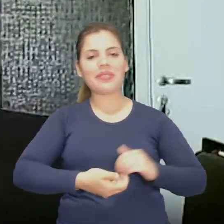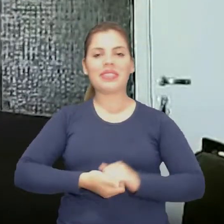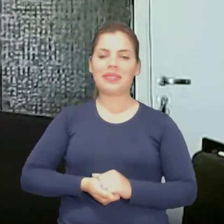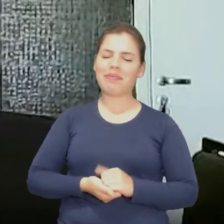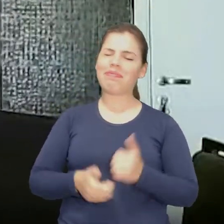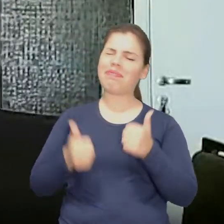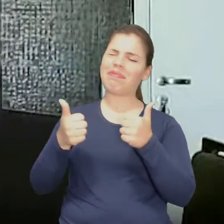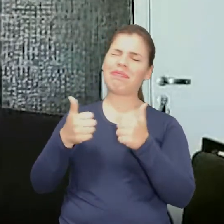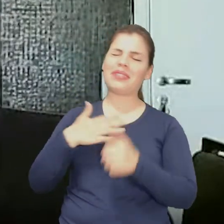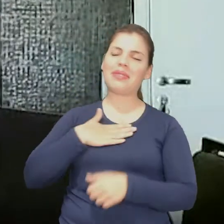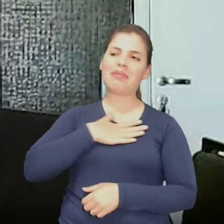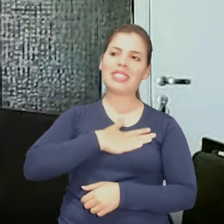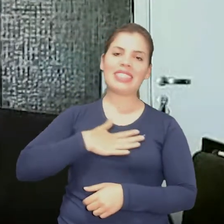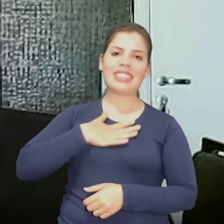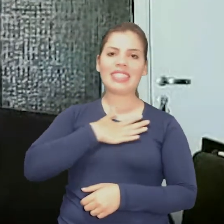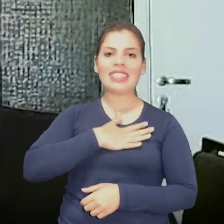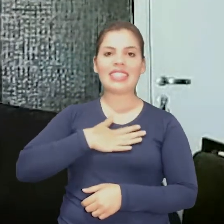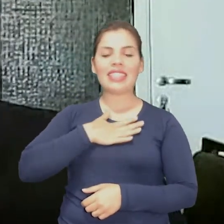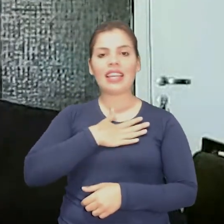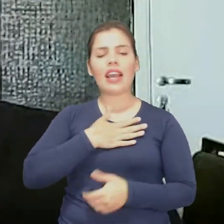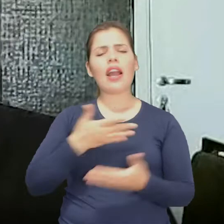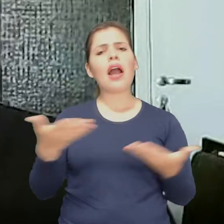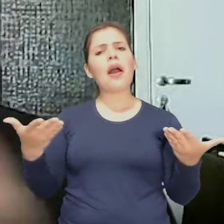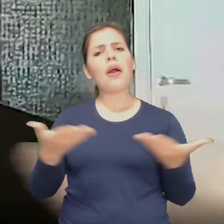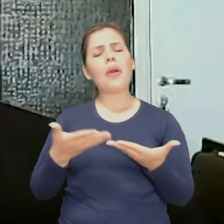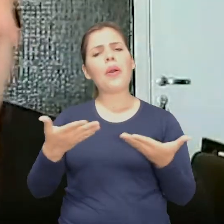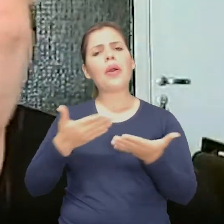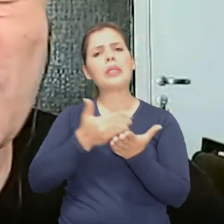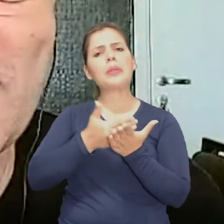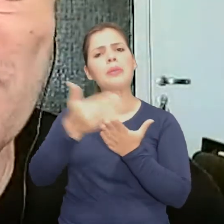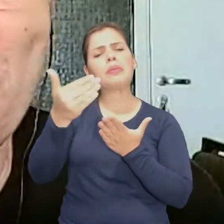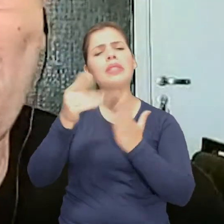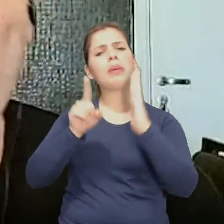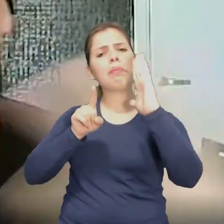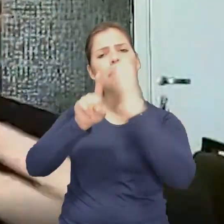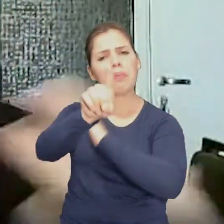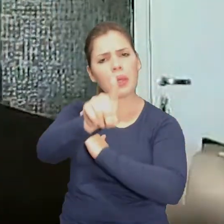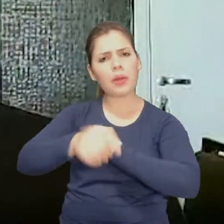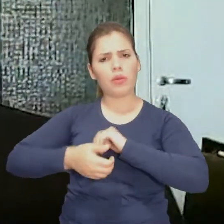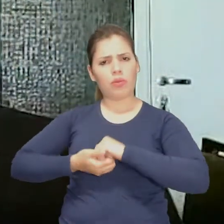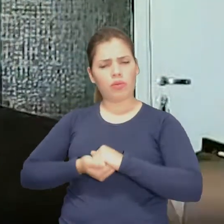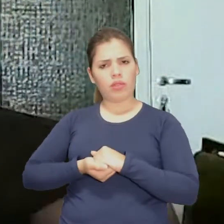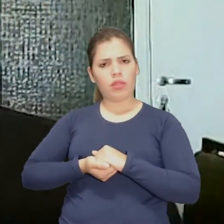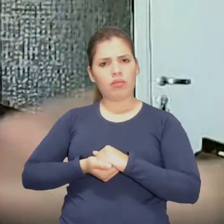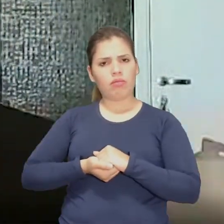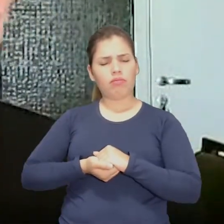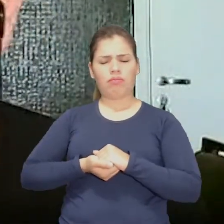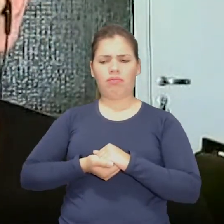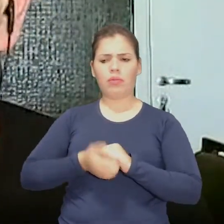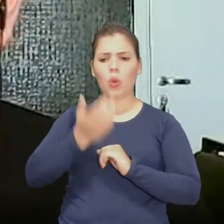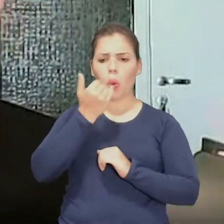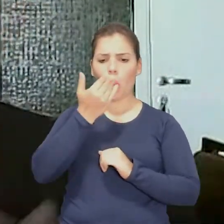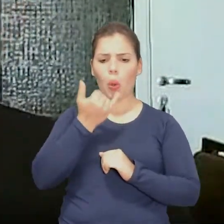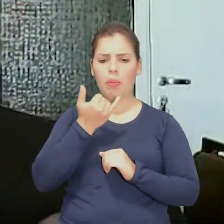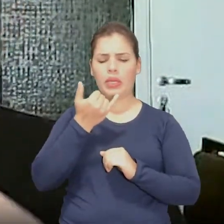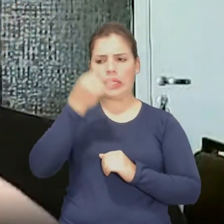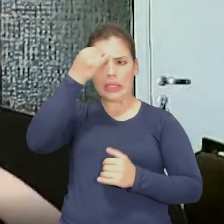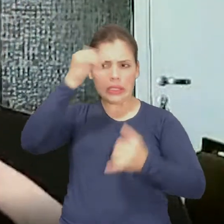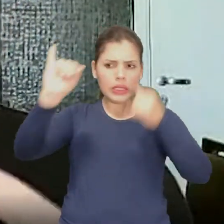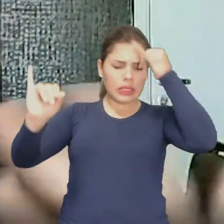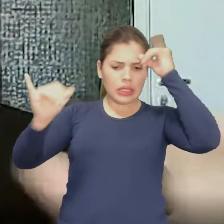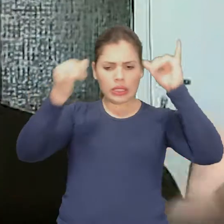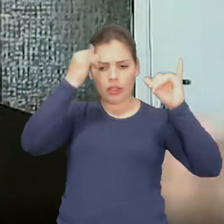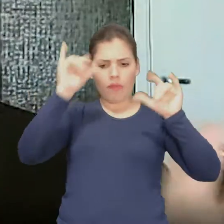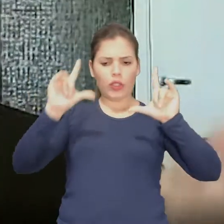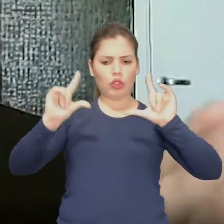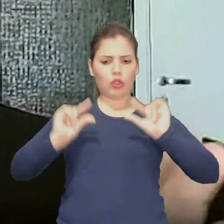quero começar, então, com a pergunta dessa história de que fazer dieta engorda. Geralmente a gente tem